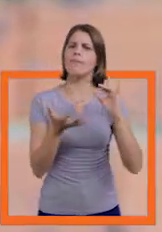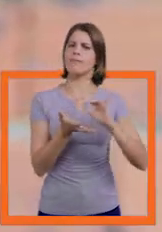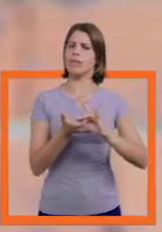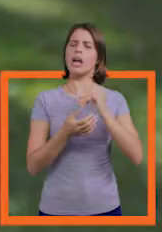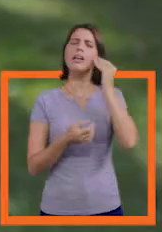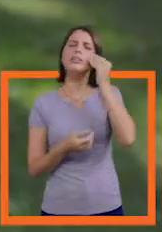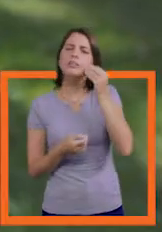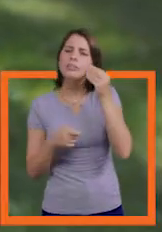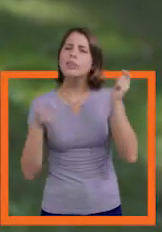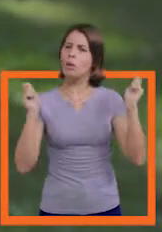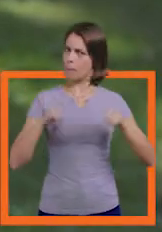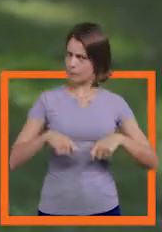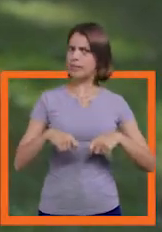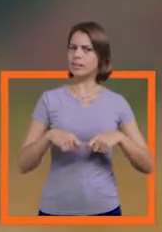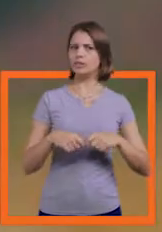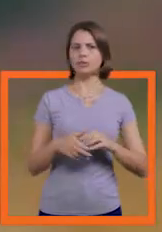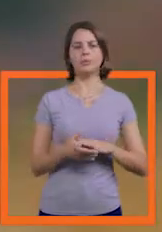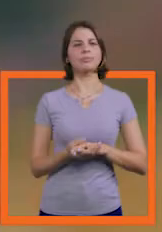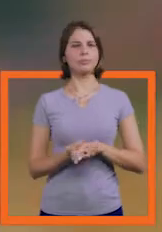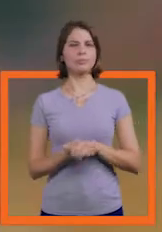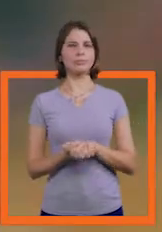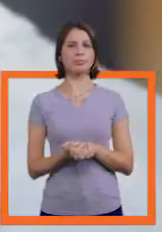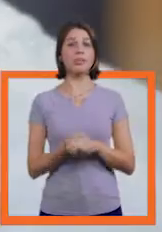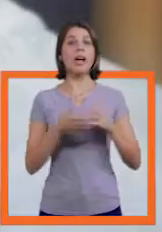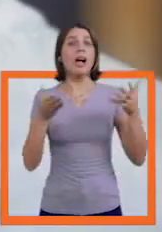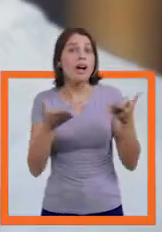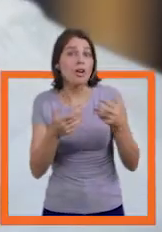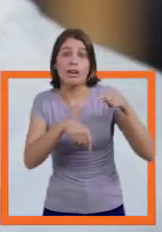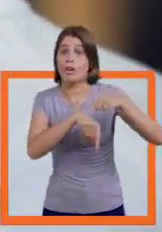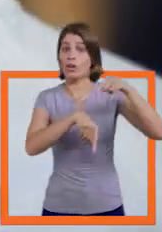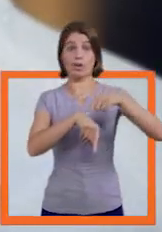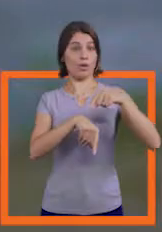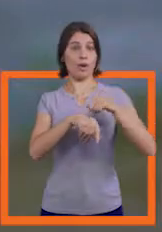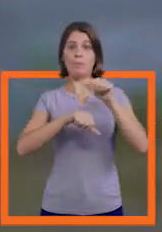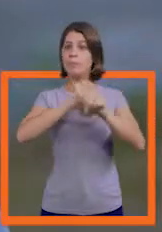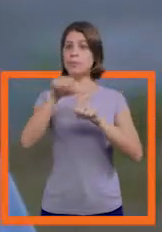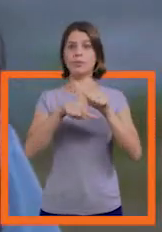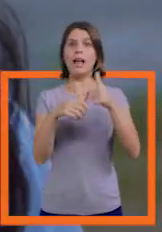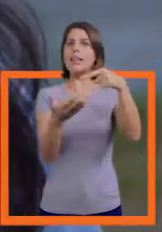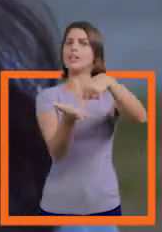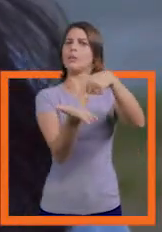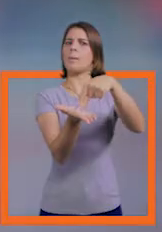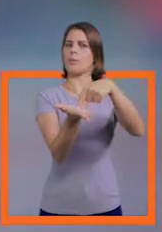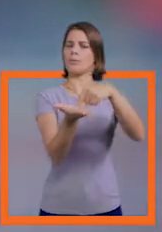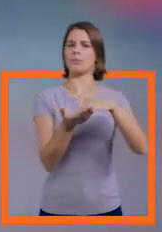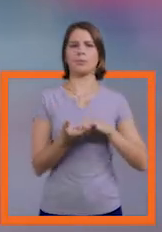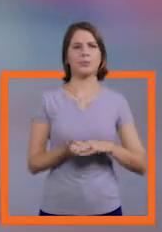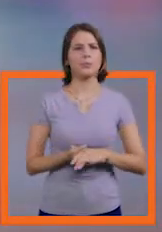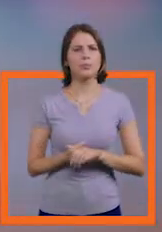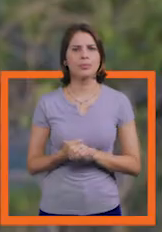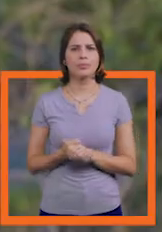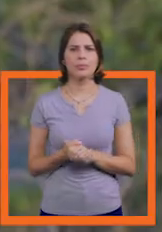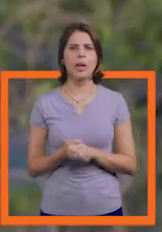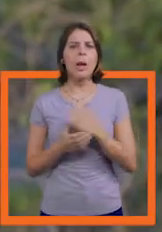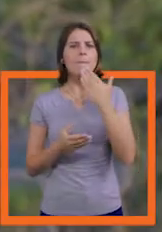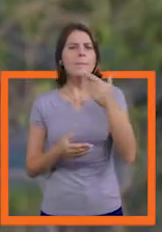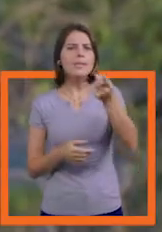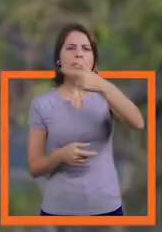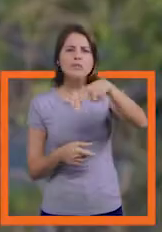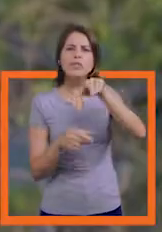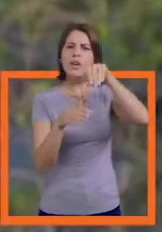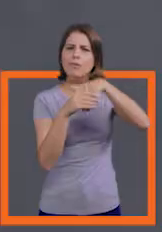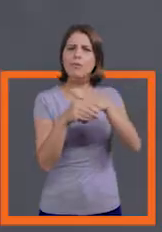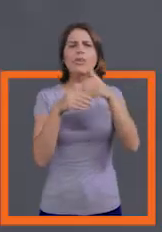anos são paulo quer verdade experiência e competência a hora é agora a mudança está nas suas